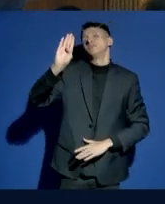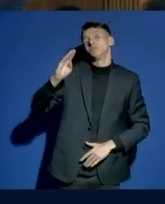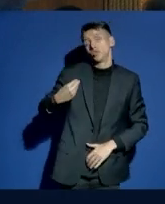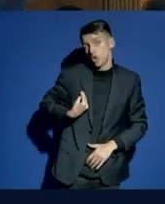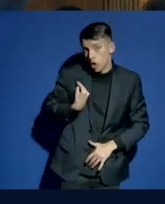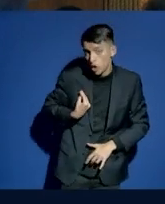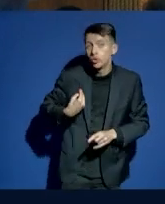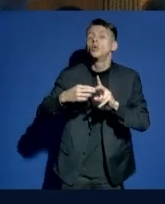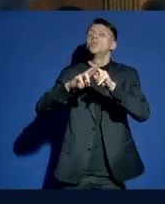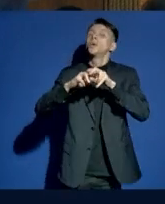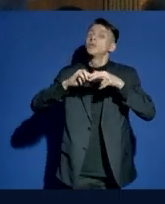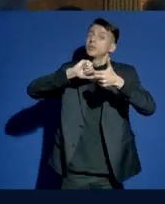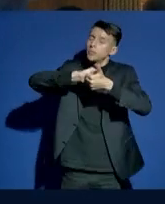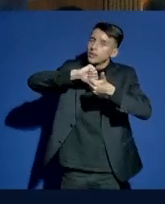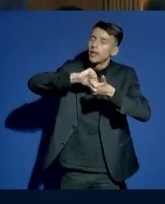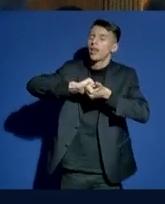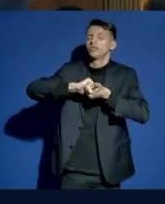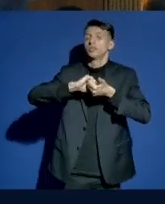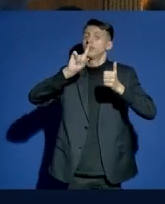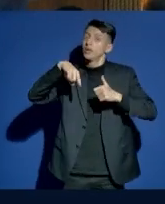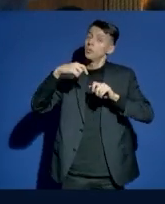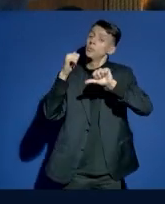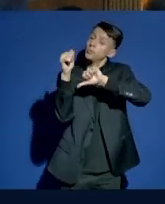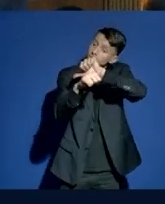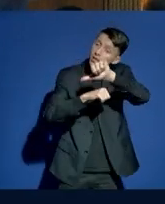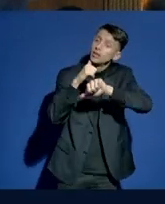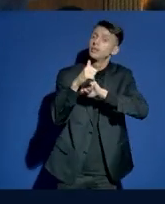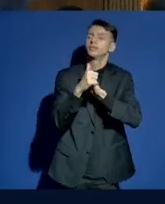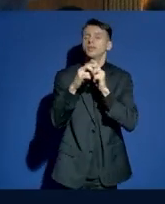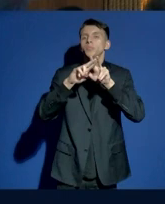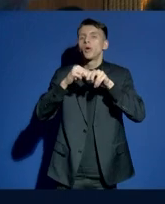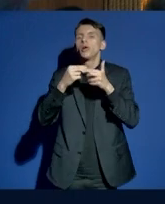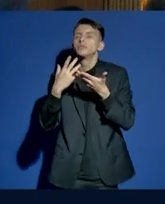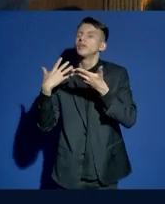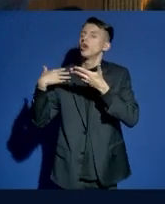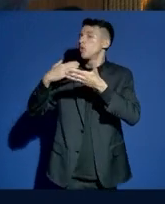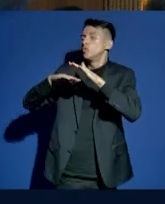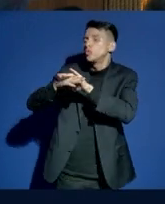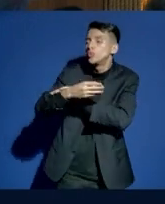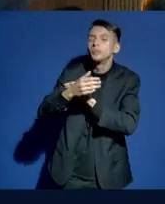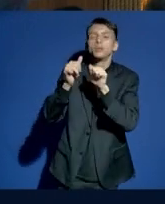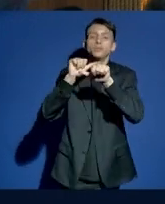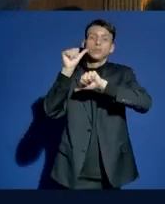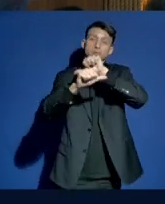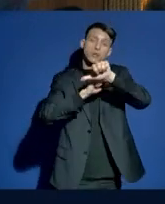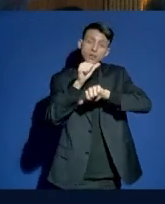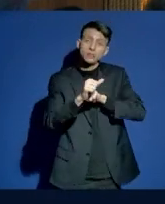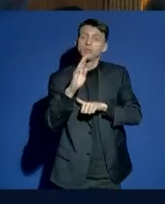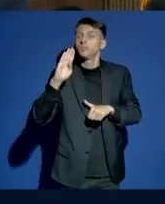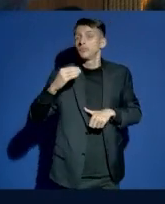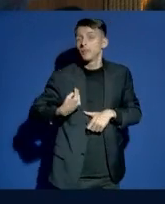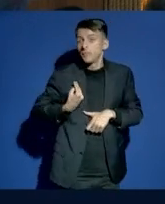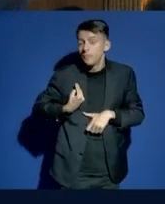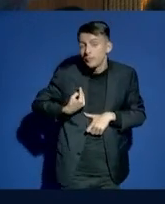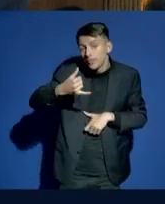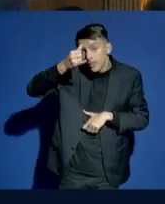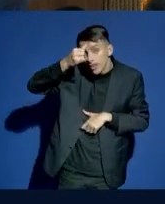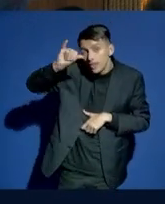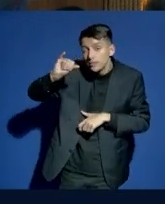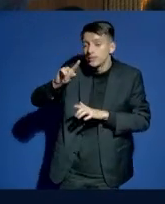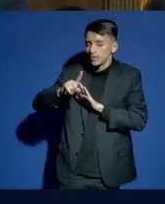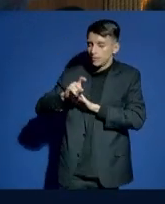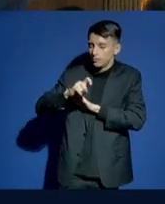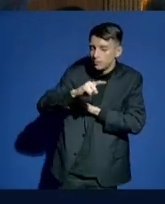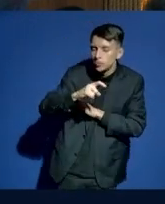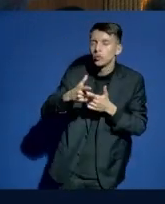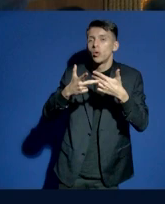resistência. E acredito que é uma mudança um pouco de paradigma. Os biológicos são preventivos. Então, você